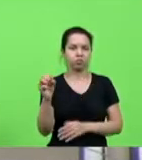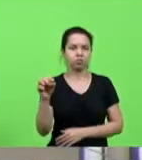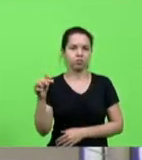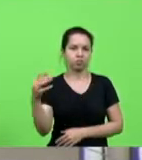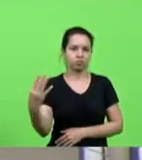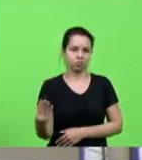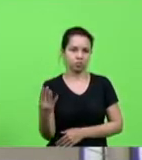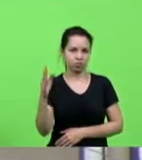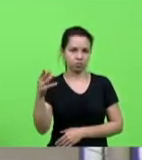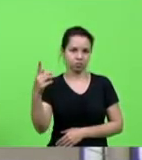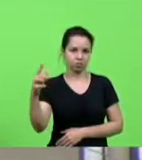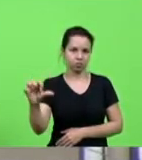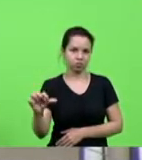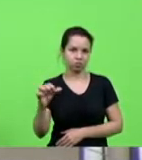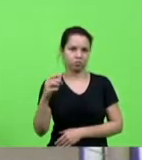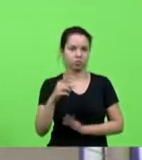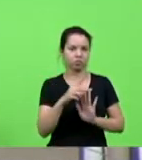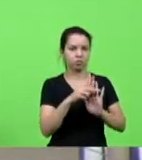2019. O outro é o PL